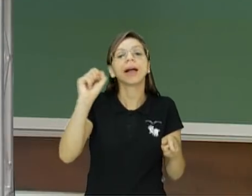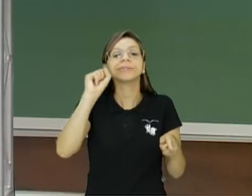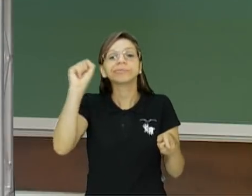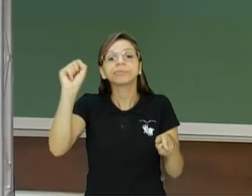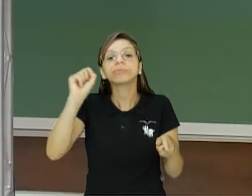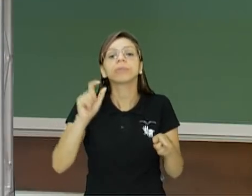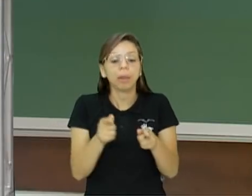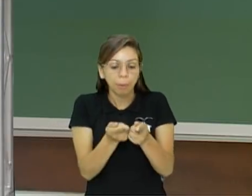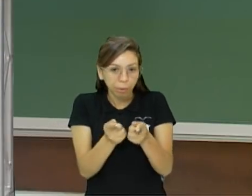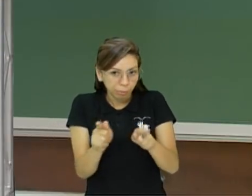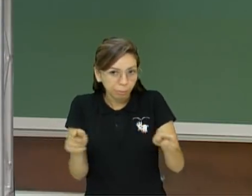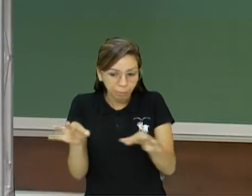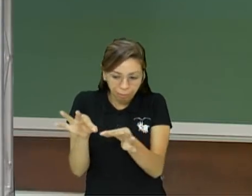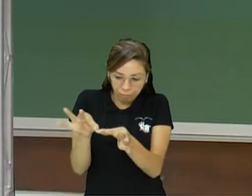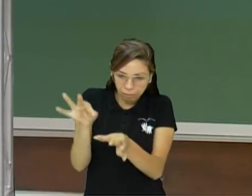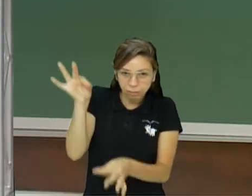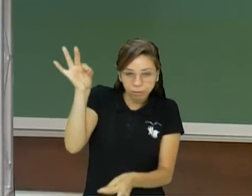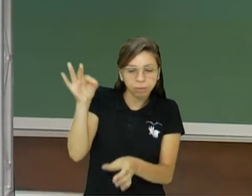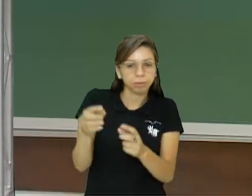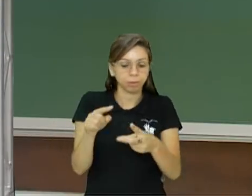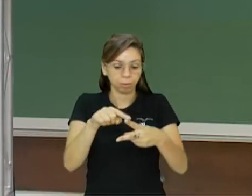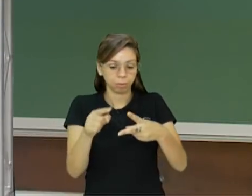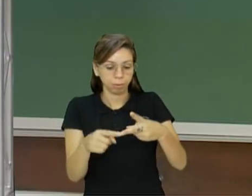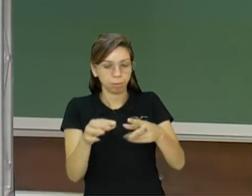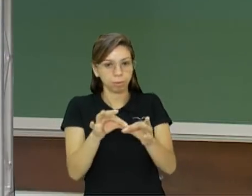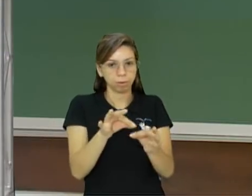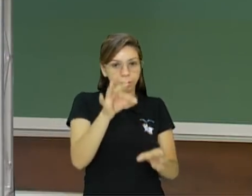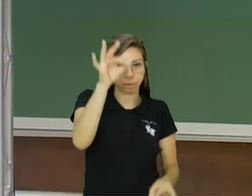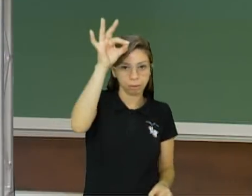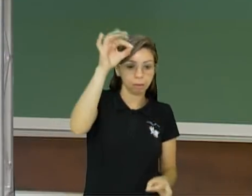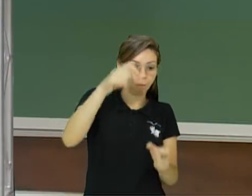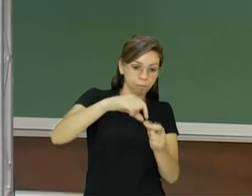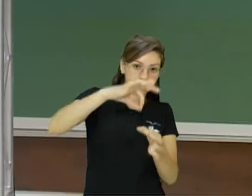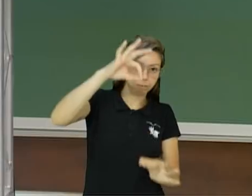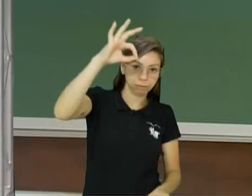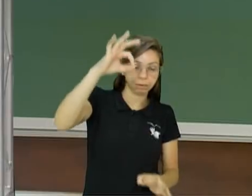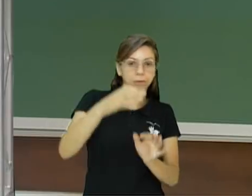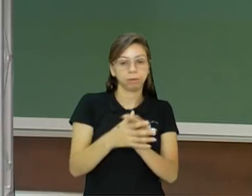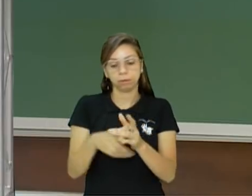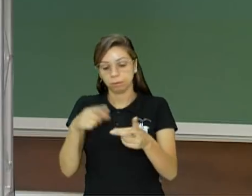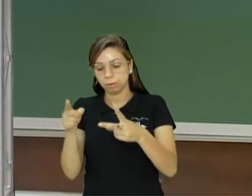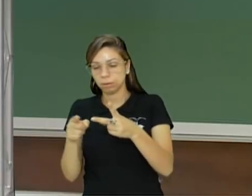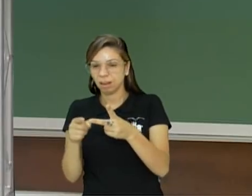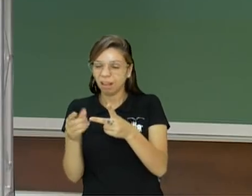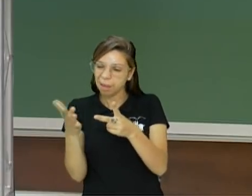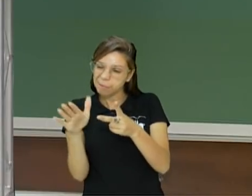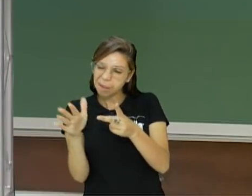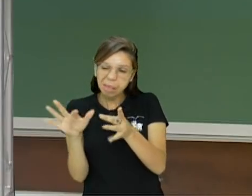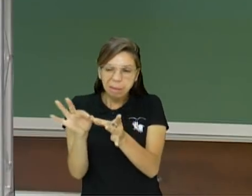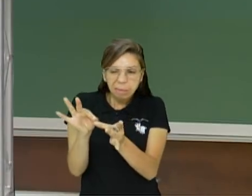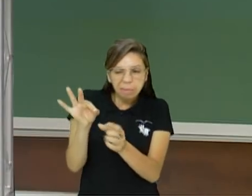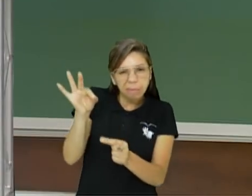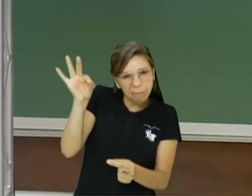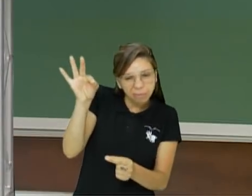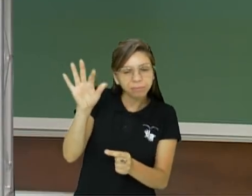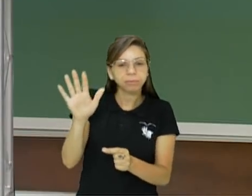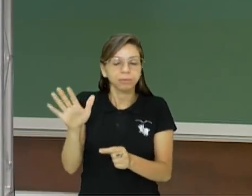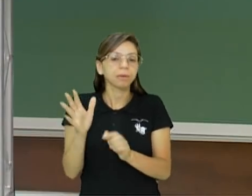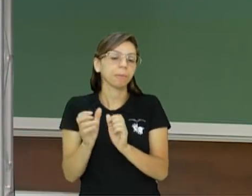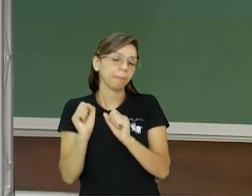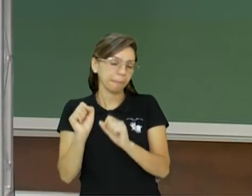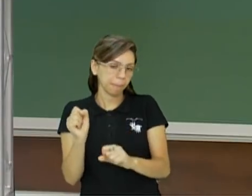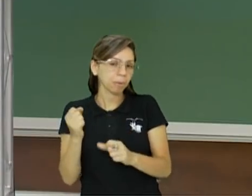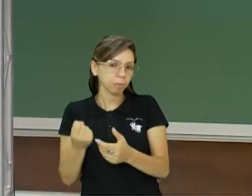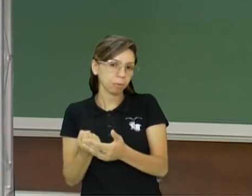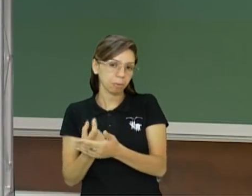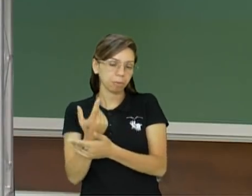São esses palitinhos. Existem 2 tamanhos, tem o palito maior e um palito intermediário, um pouquinho menor. Vocês podem